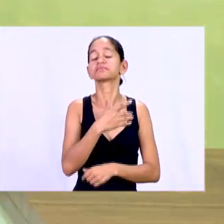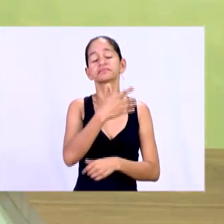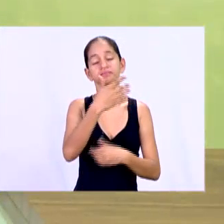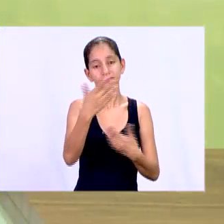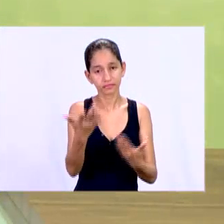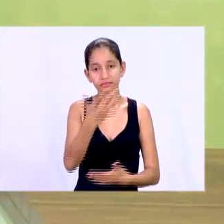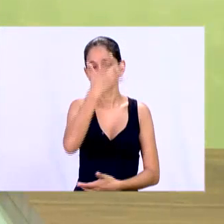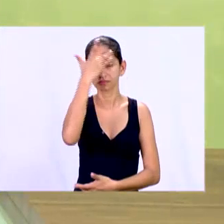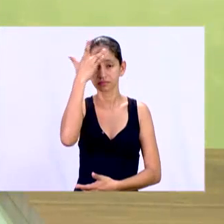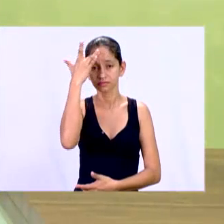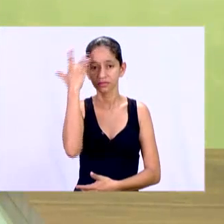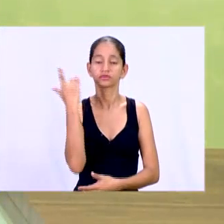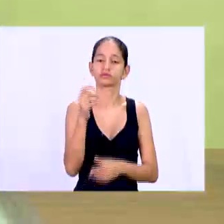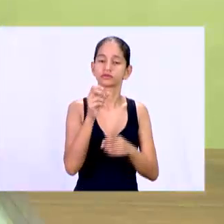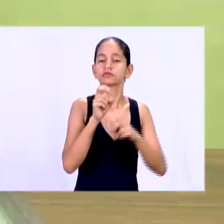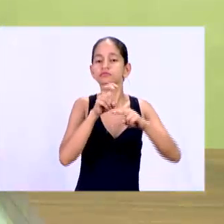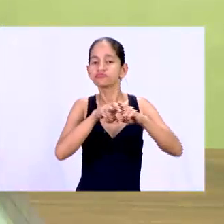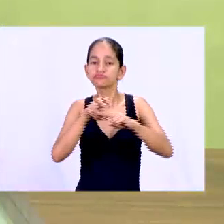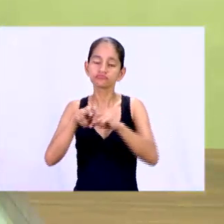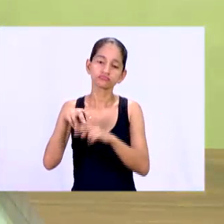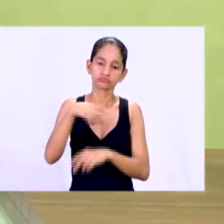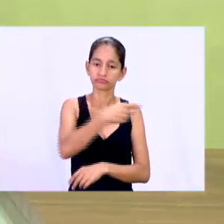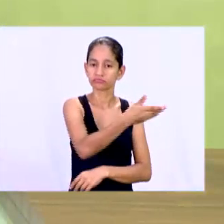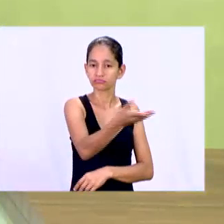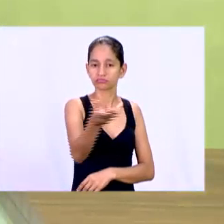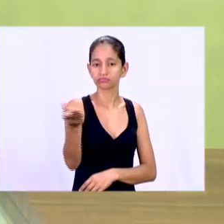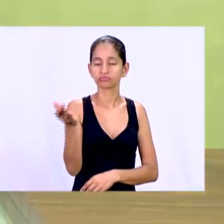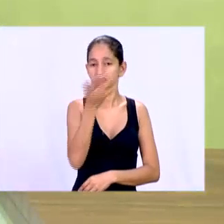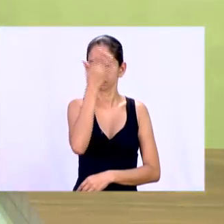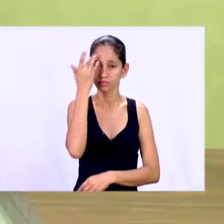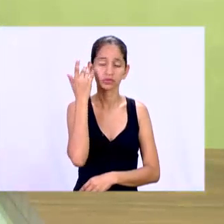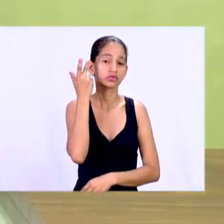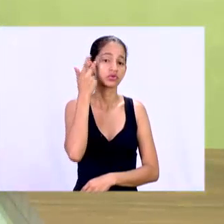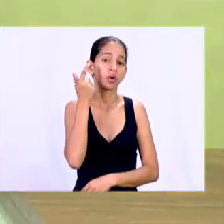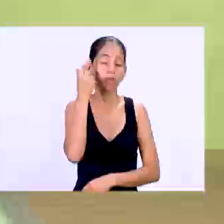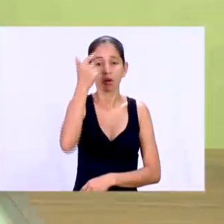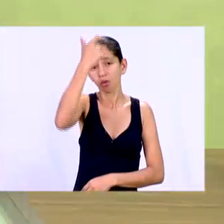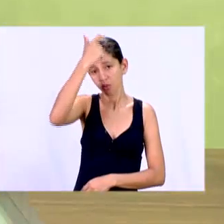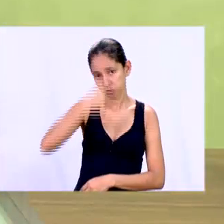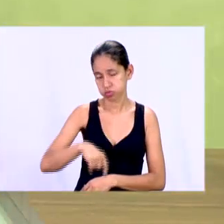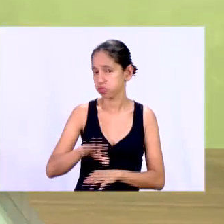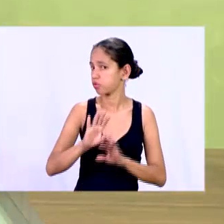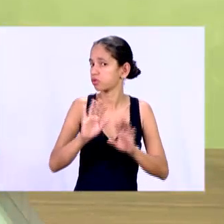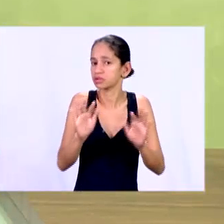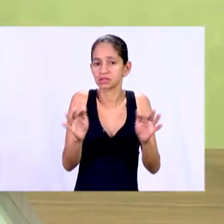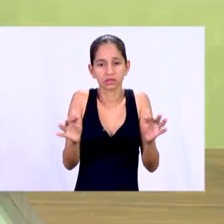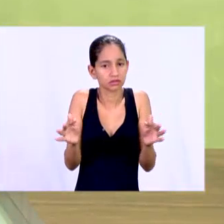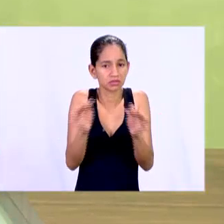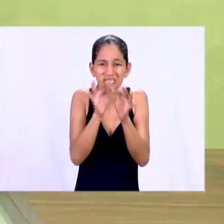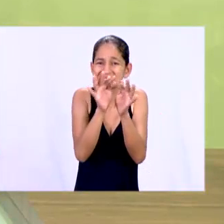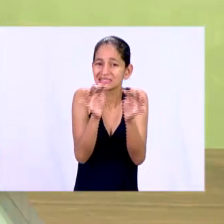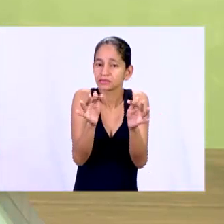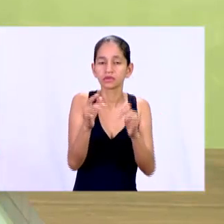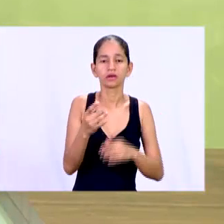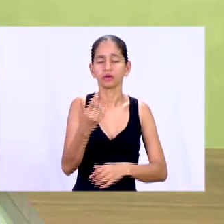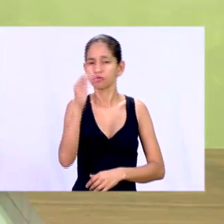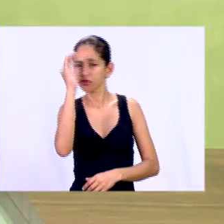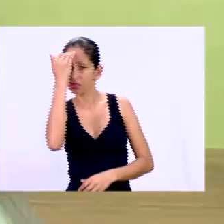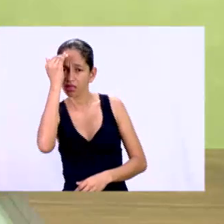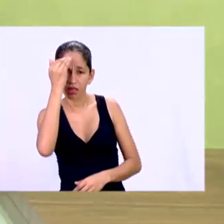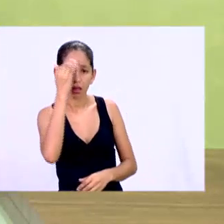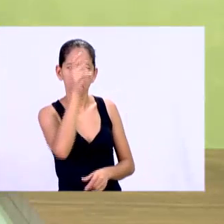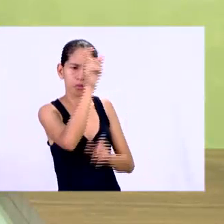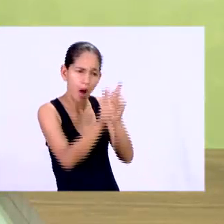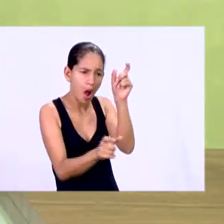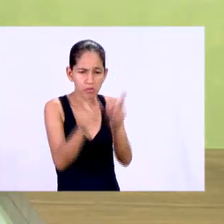que compõem a partir dos seus conceitos aquilo que as pessoas são. Não posso entender o outro a partir daquilo